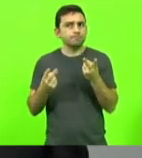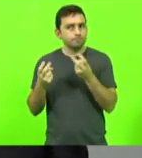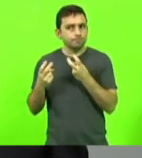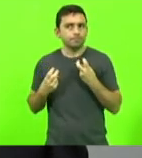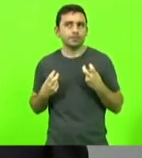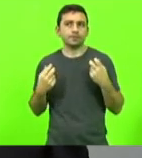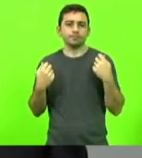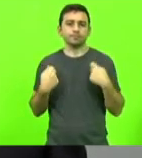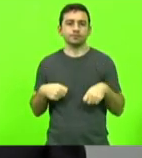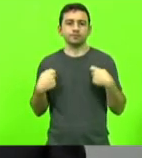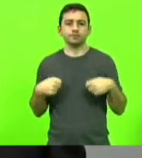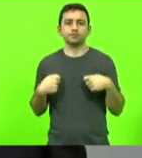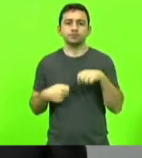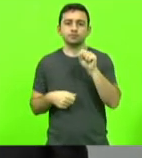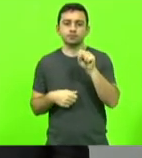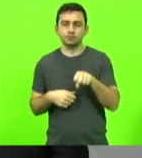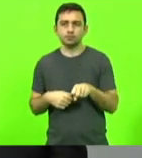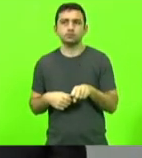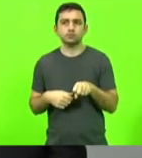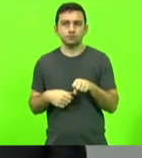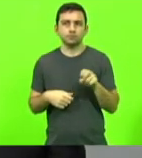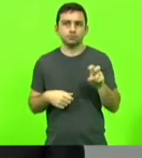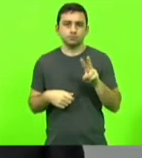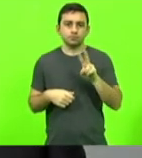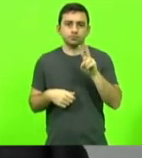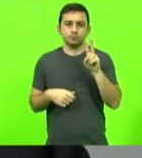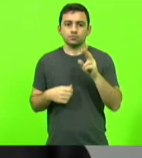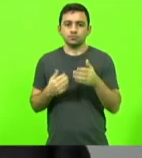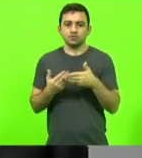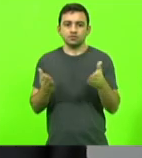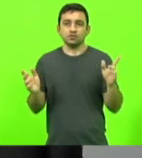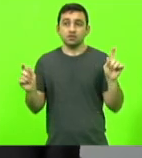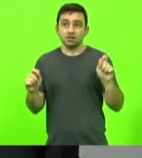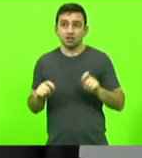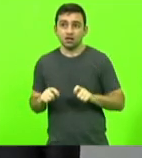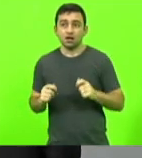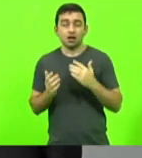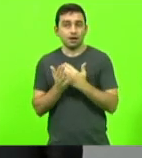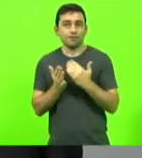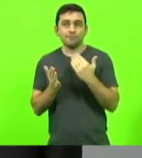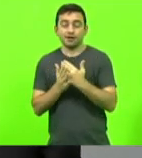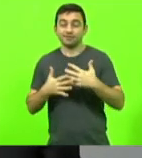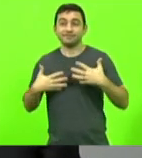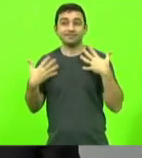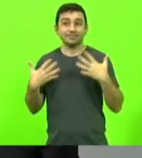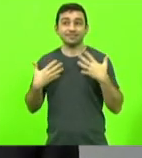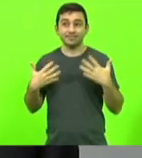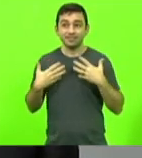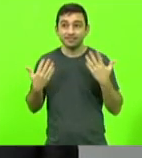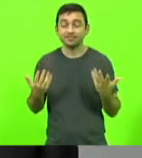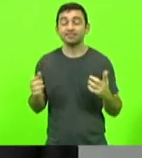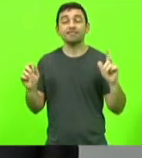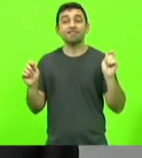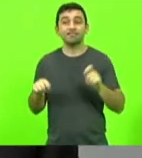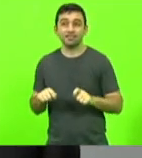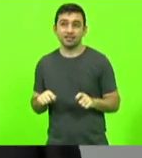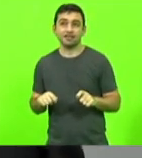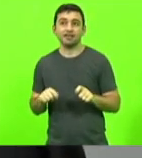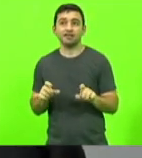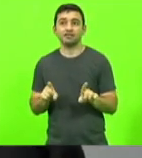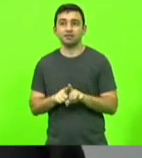necessidade desta valorização para que eles tenham mais autoestima, para que eles possam ter condições